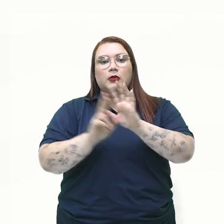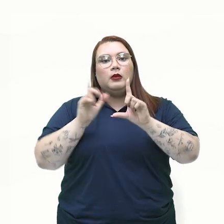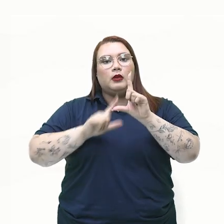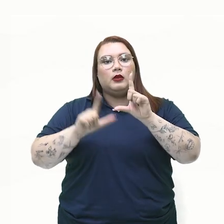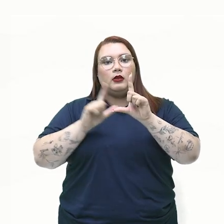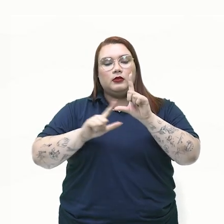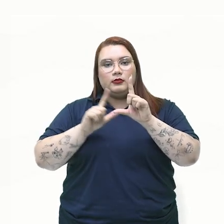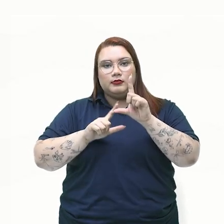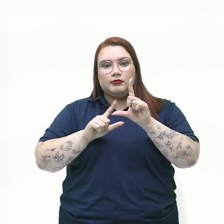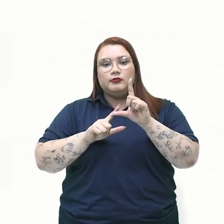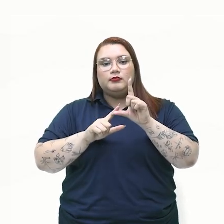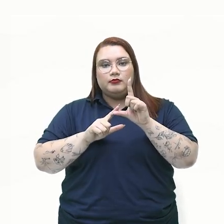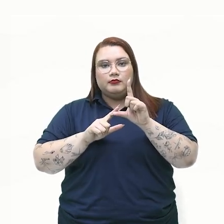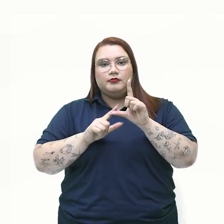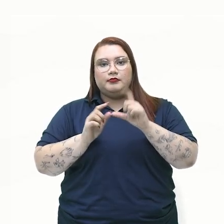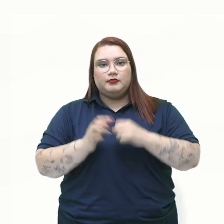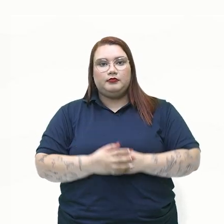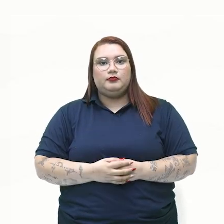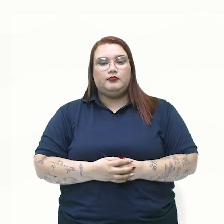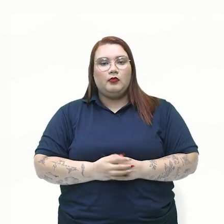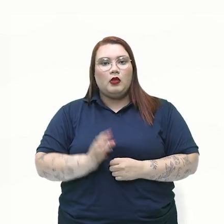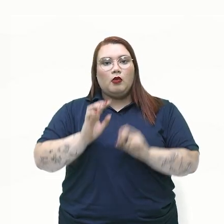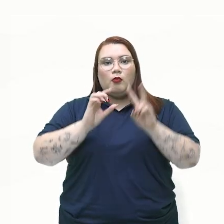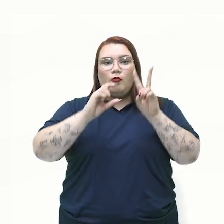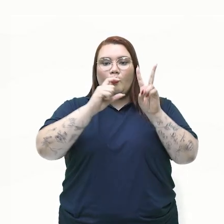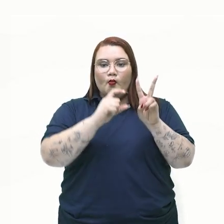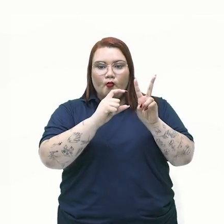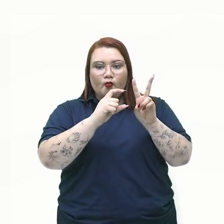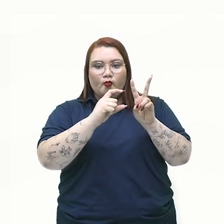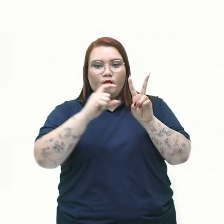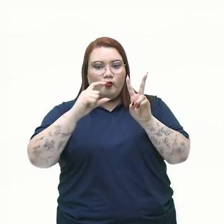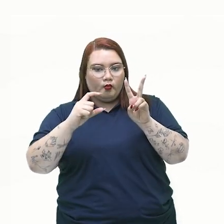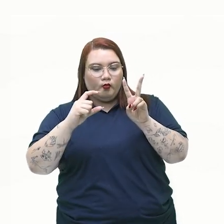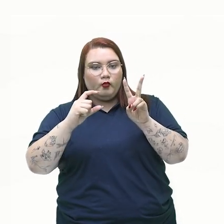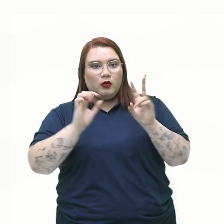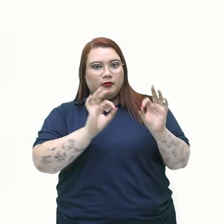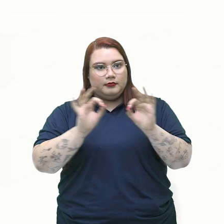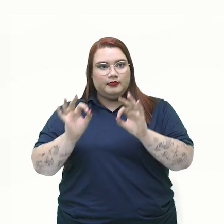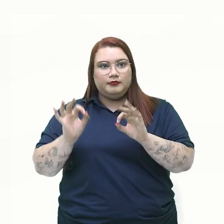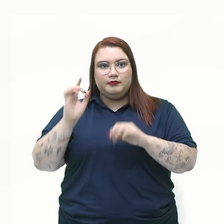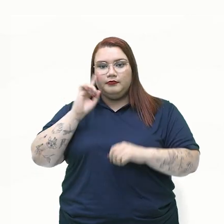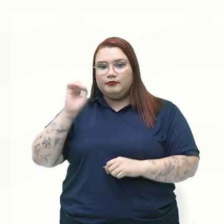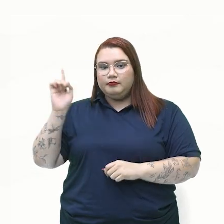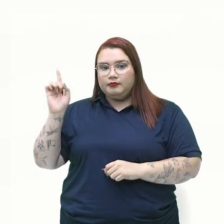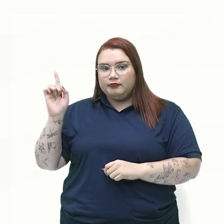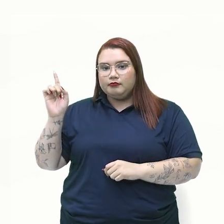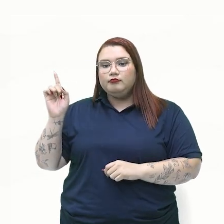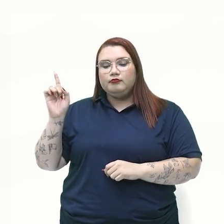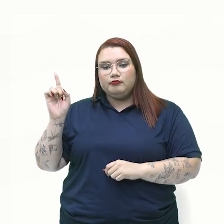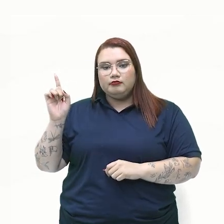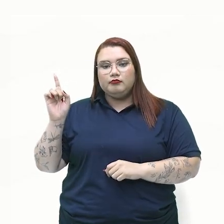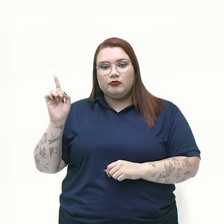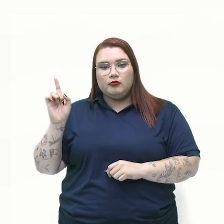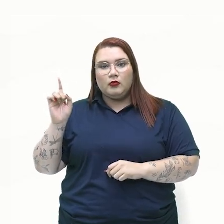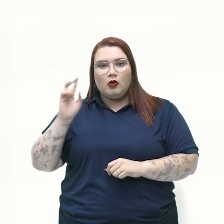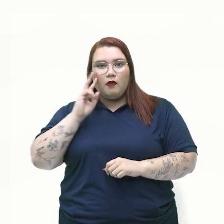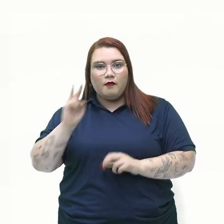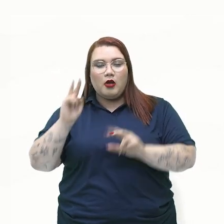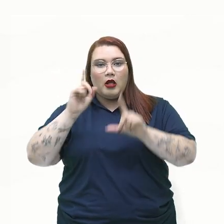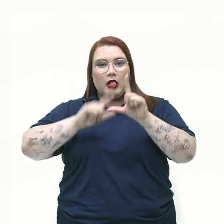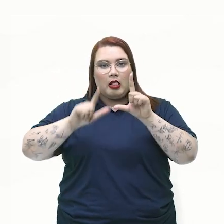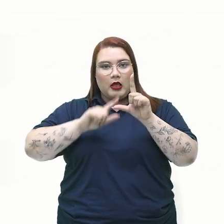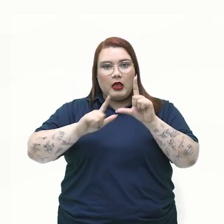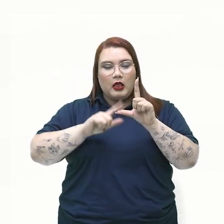para a gente 2 letrinhas, né? Vzinho, Vzinho. Quando vocês observarem essas letrinhas